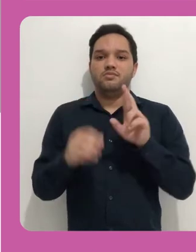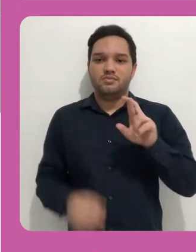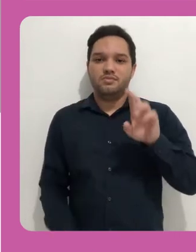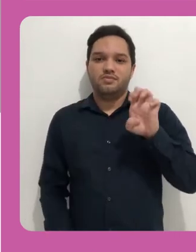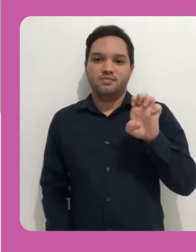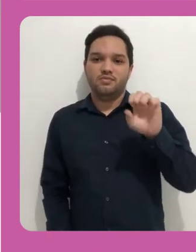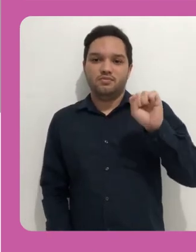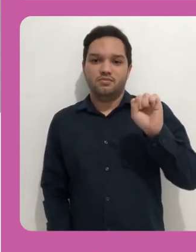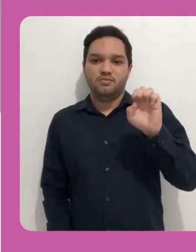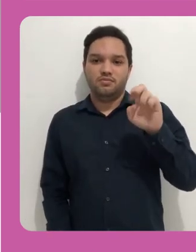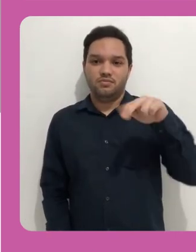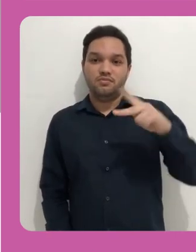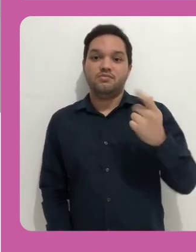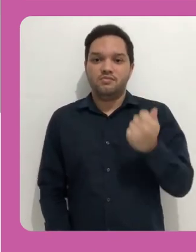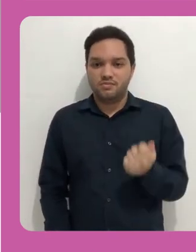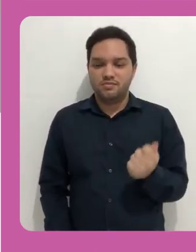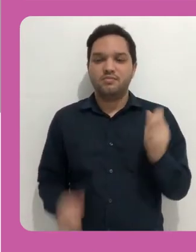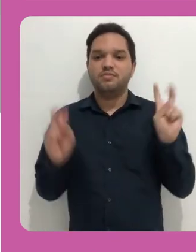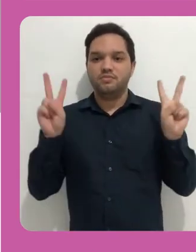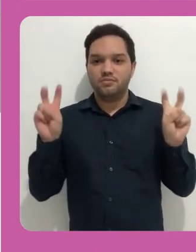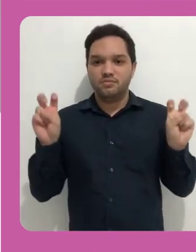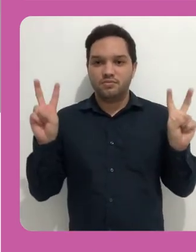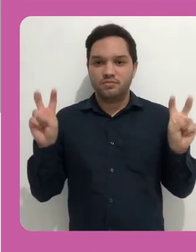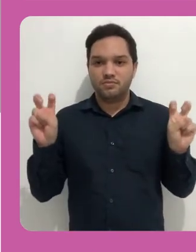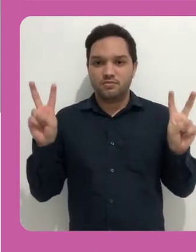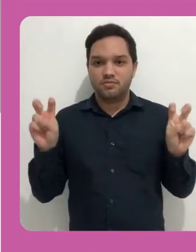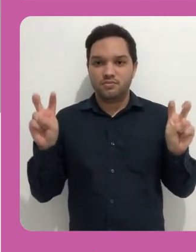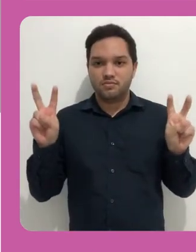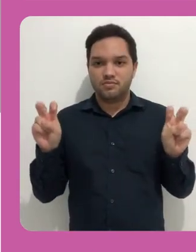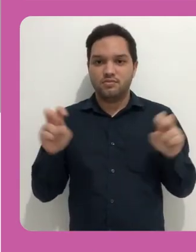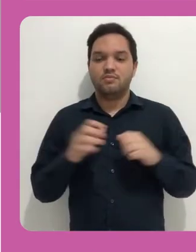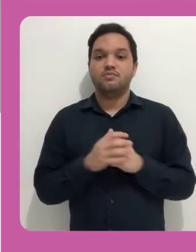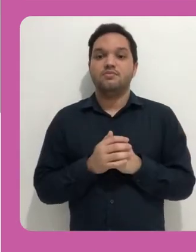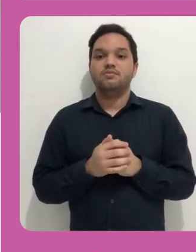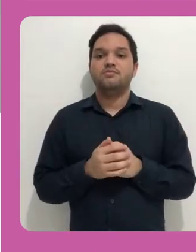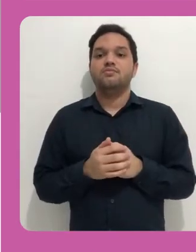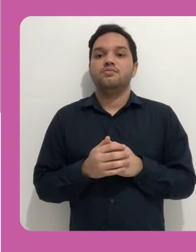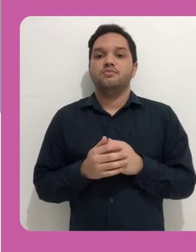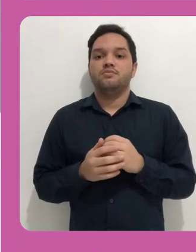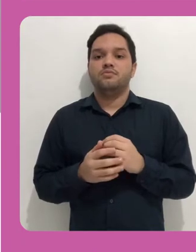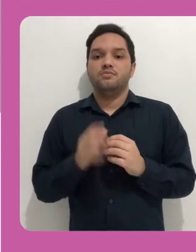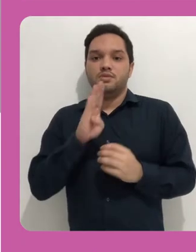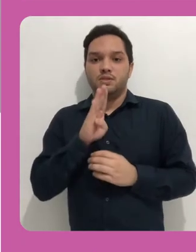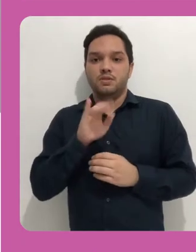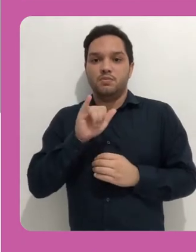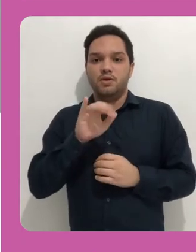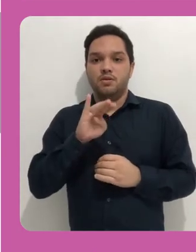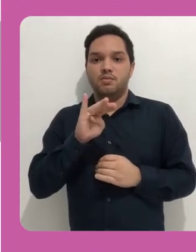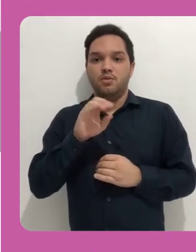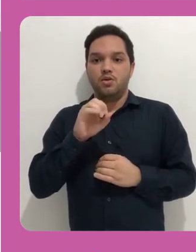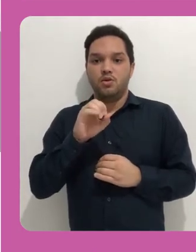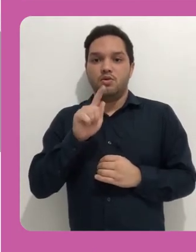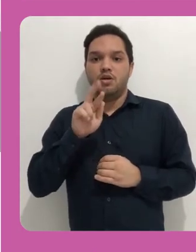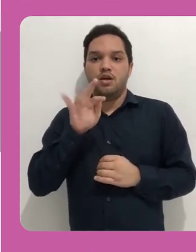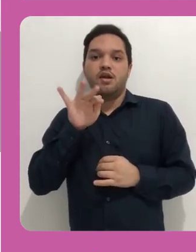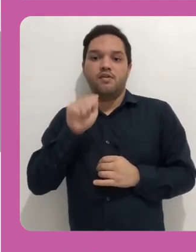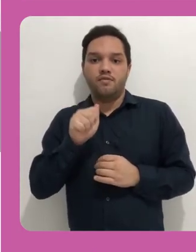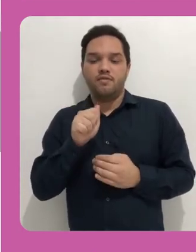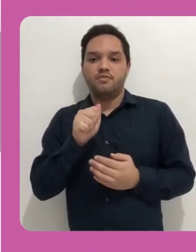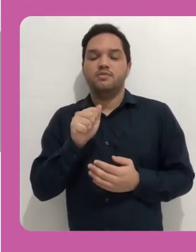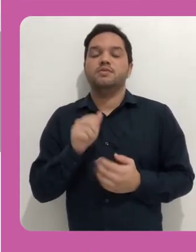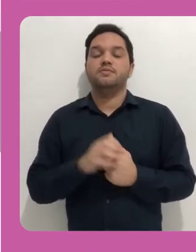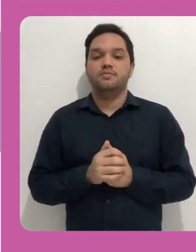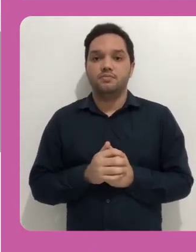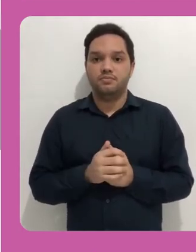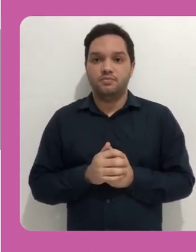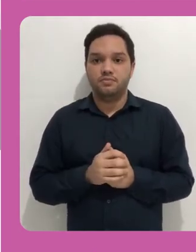a bibliografia básica. Então, vou pedir que o aluno envie uma resenha. Aqui,